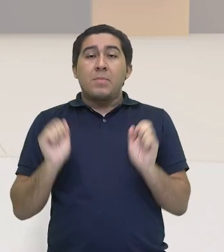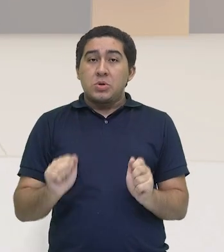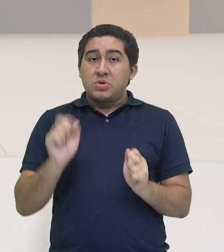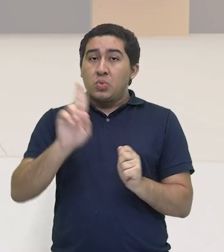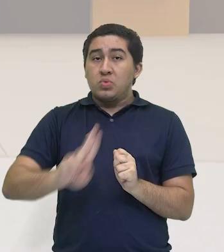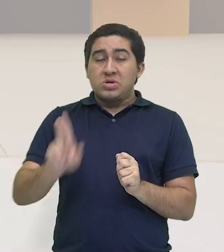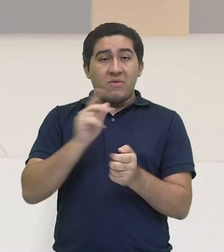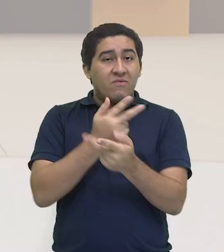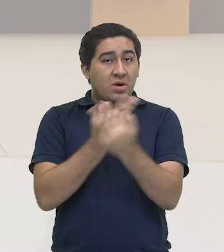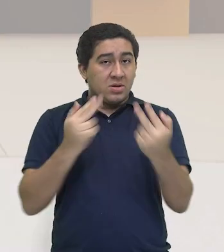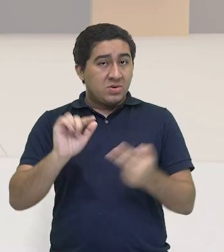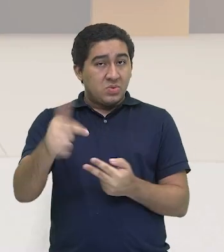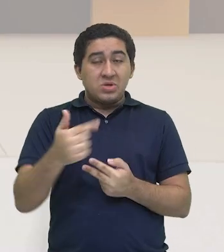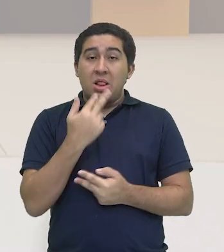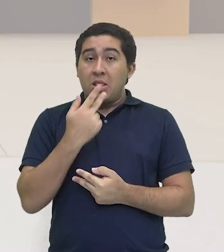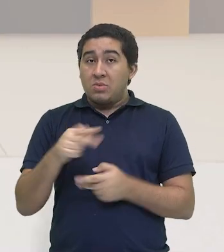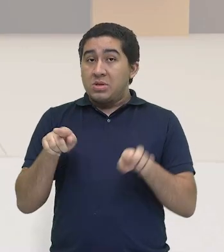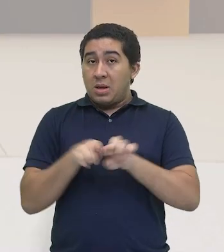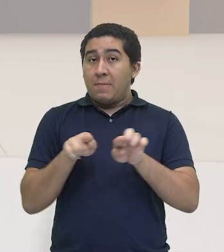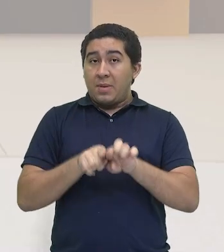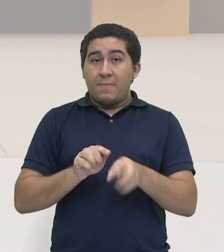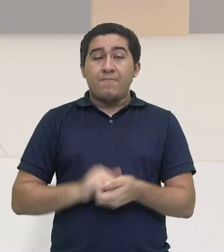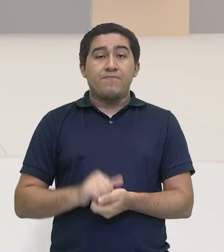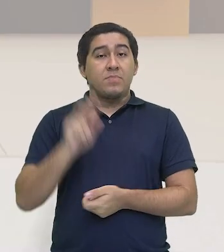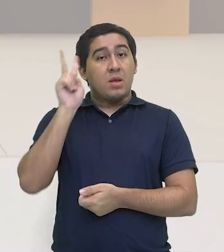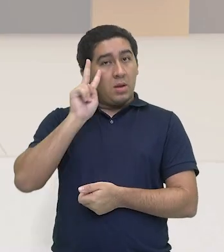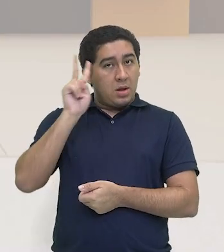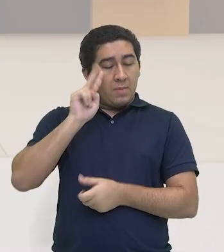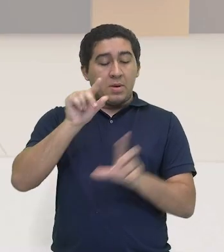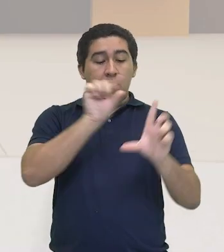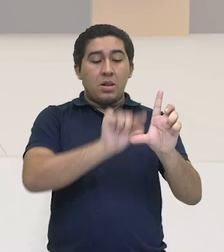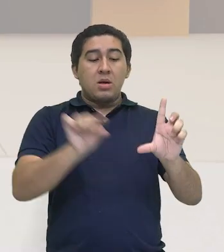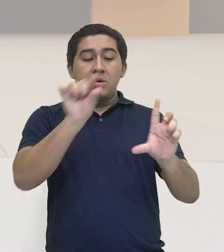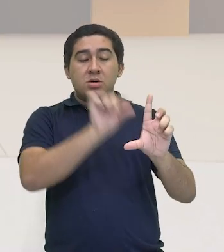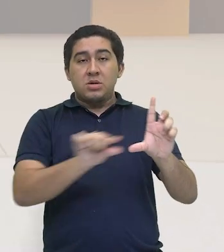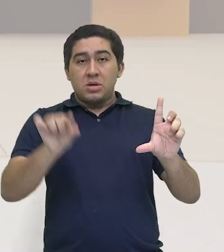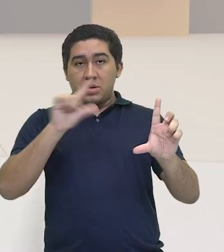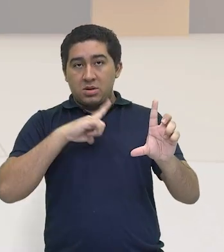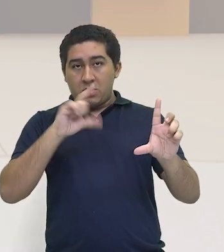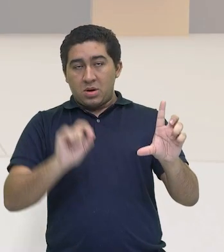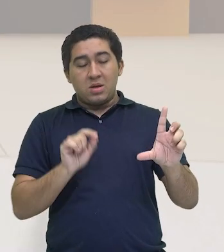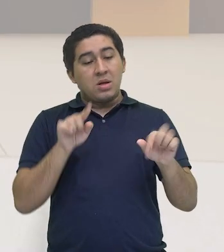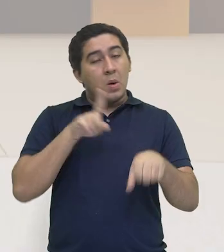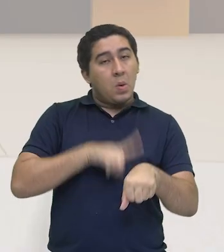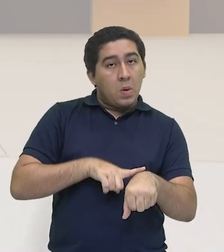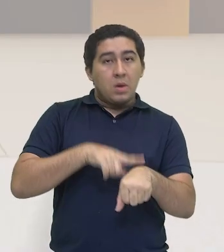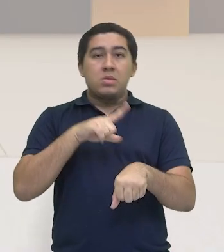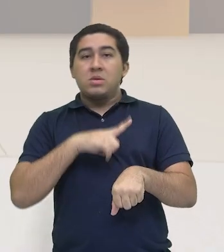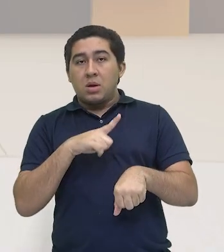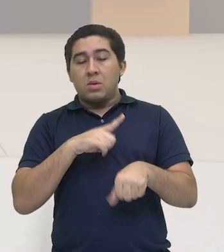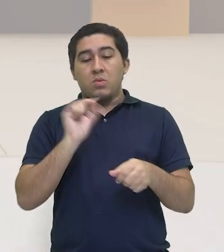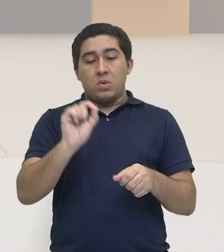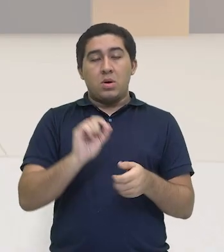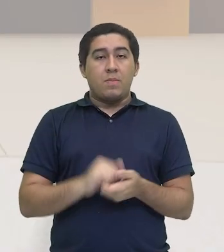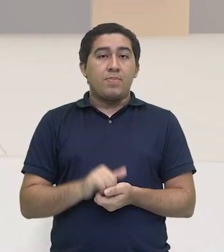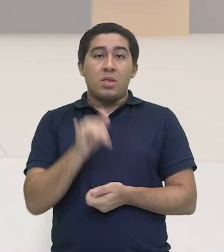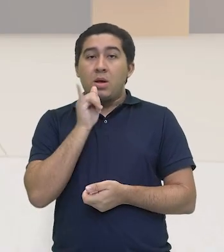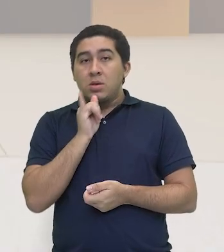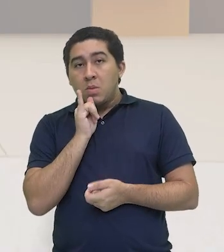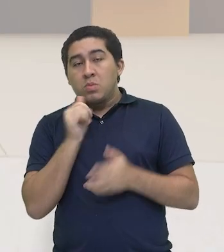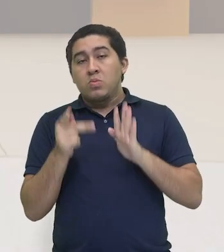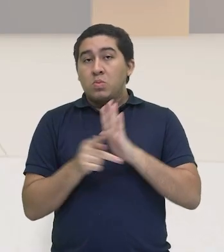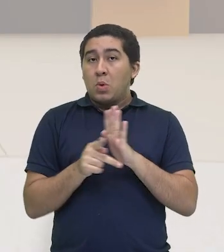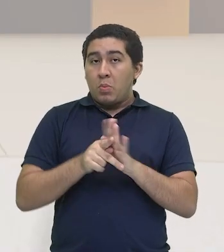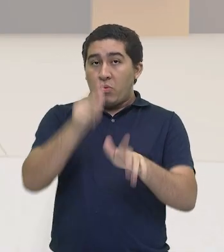línguas também. Perfeito. Right? Lembrando que a legenda, gente, na hora que faz ali a questão